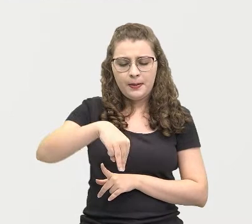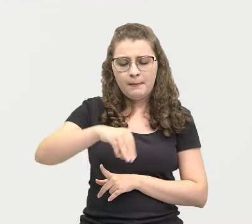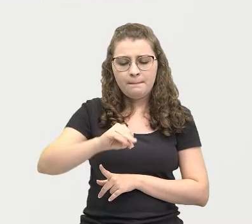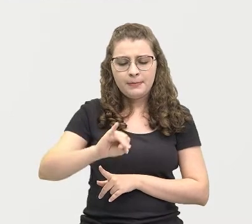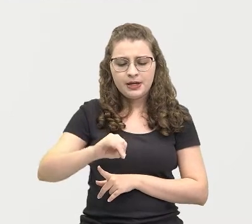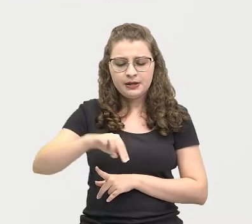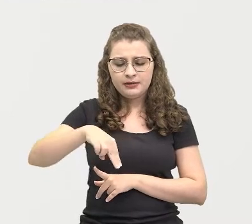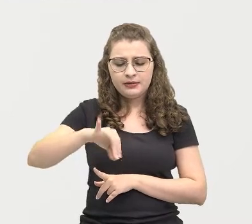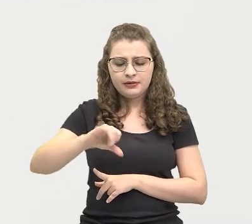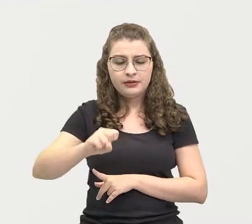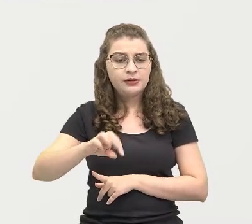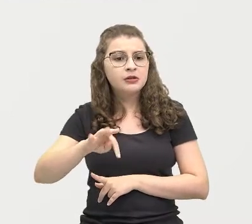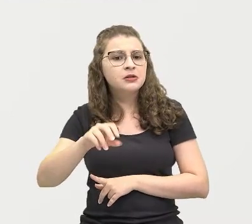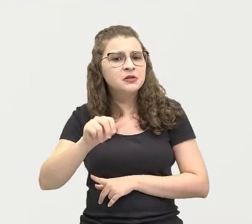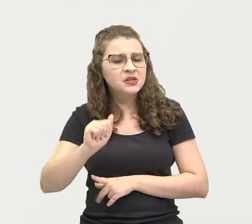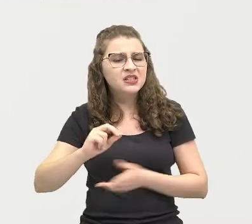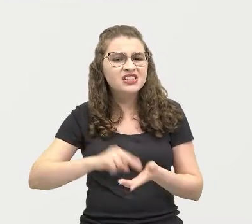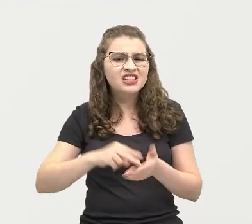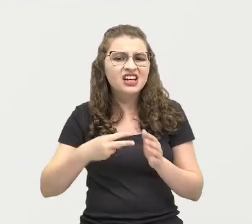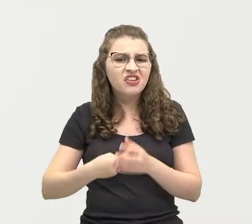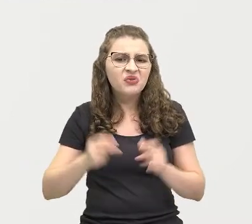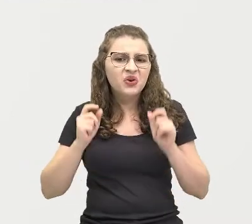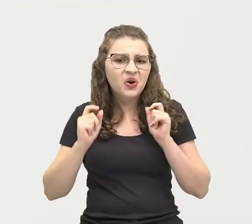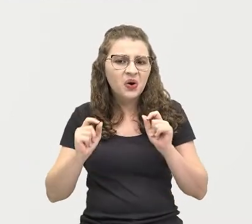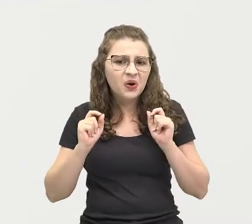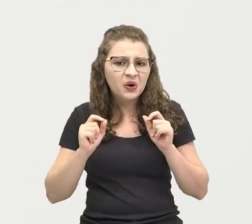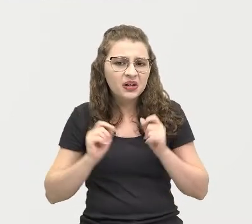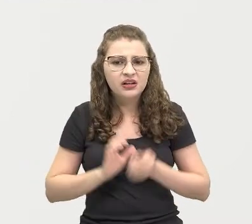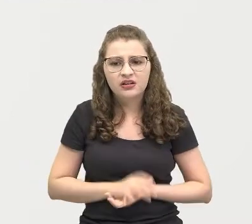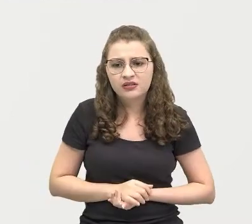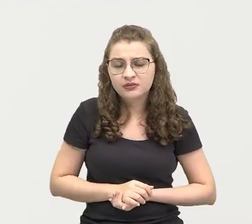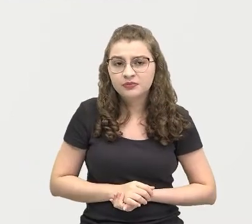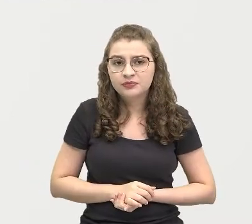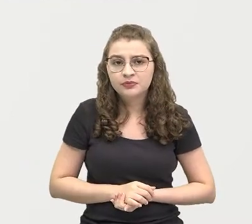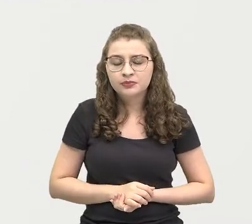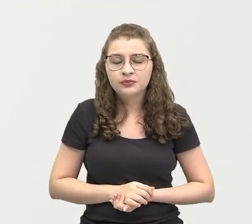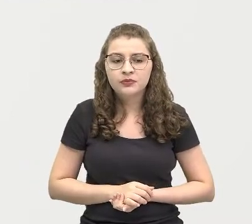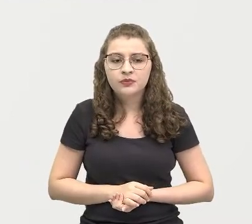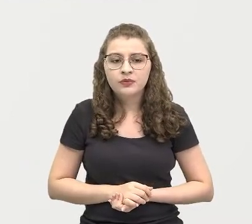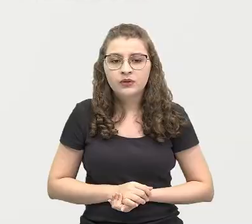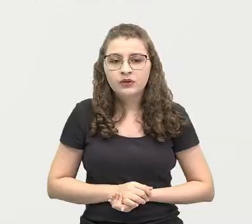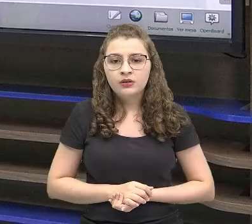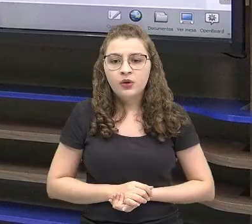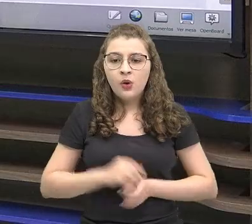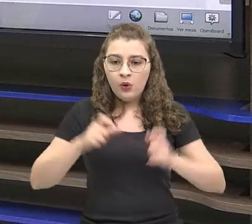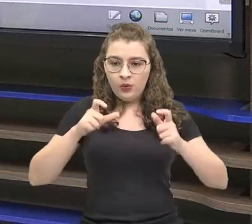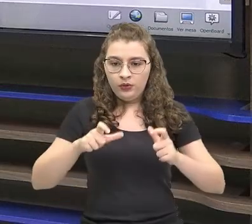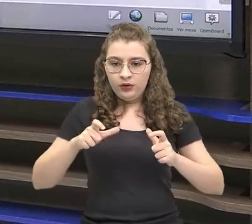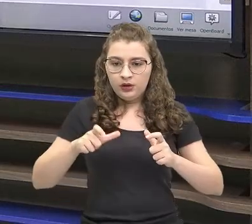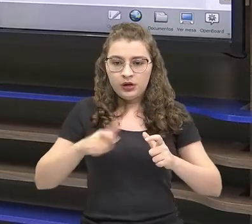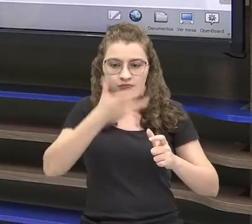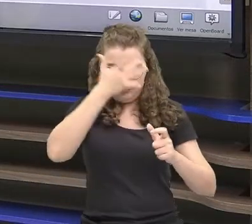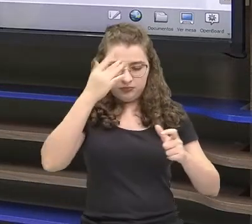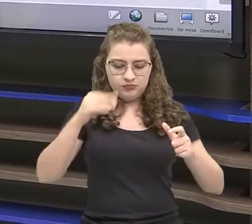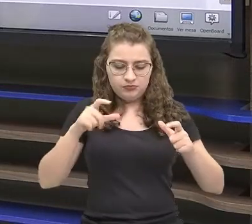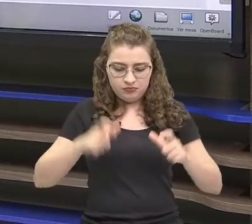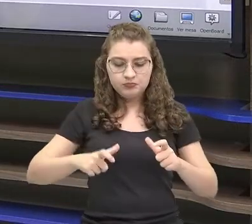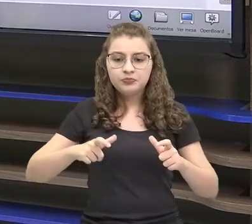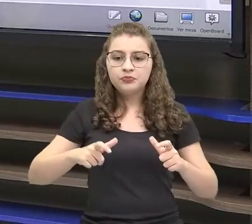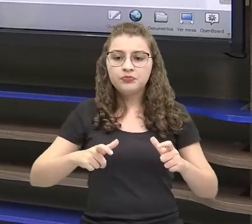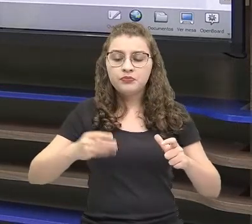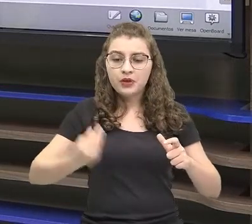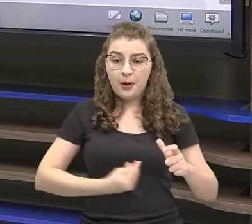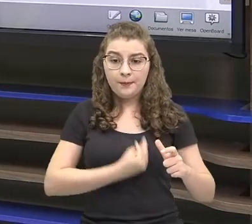Ele acredita que o lugar onde a pessoa vive, ela